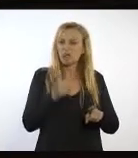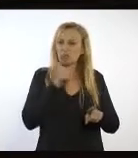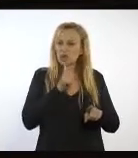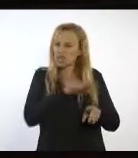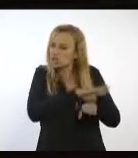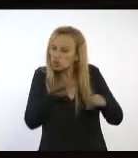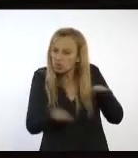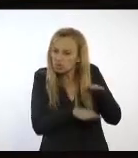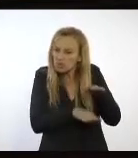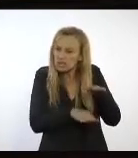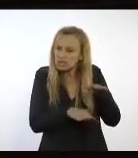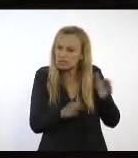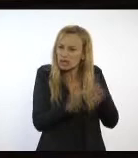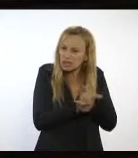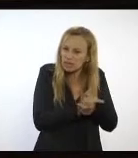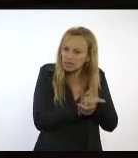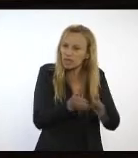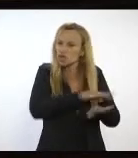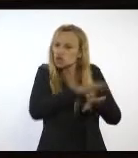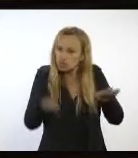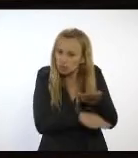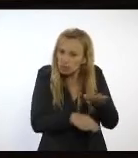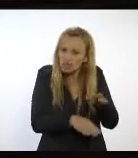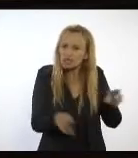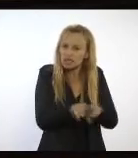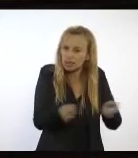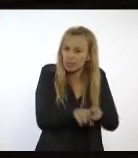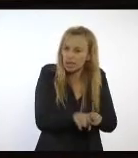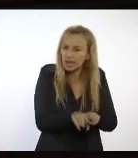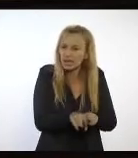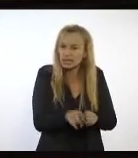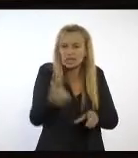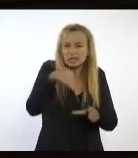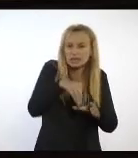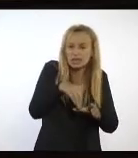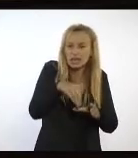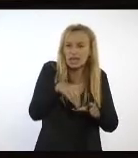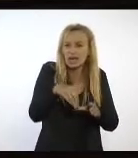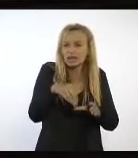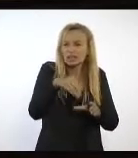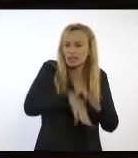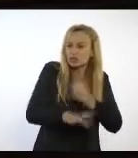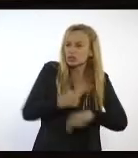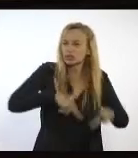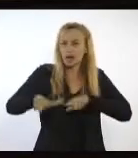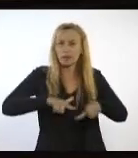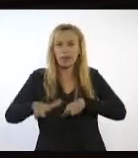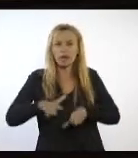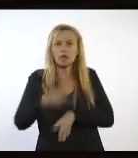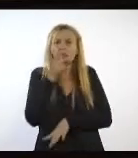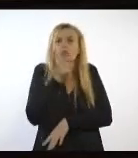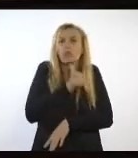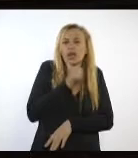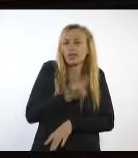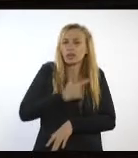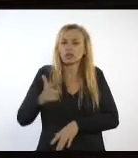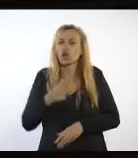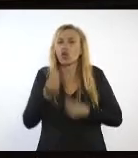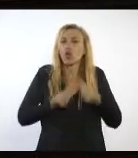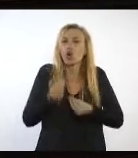emocional, ela também é econômica, patrimonial. Então, muitas vezes, essas mulheres que não têm como se sustentar